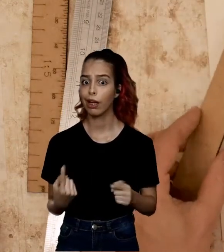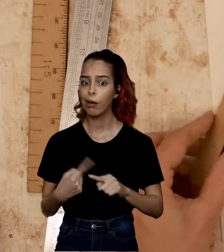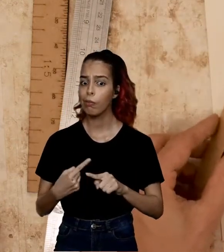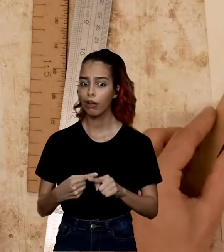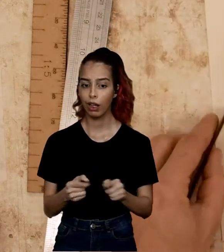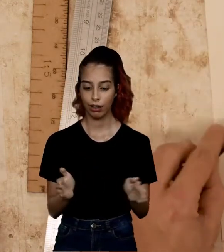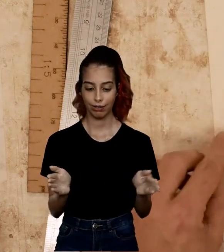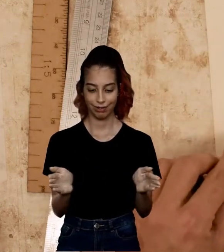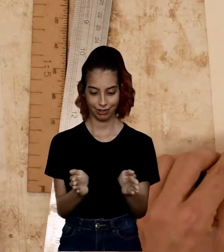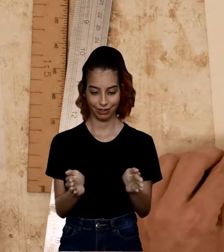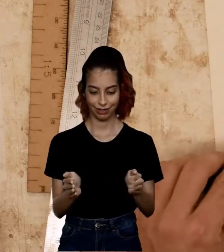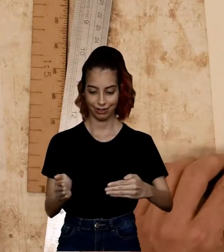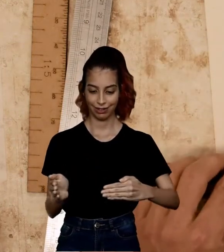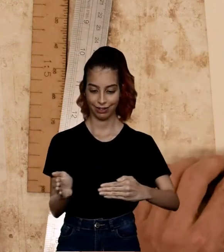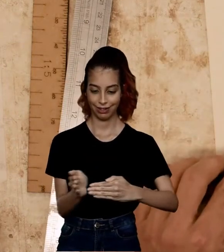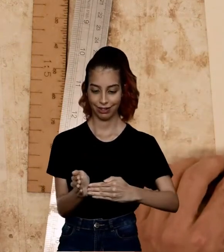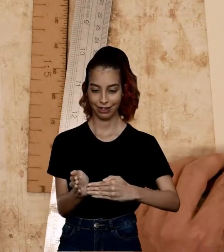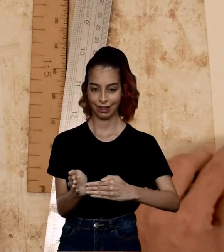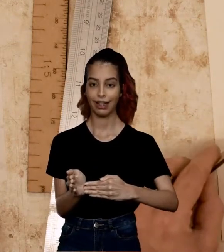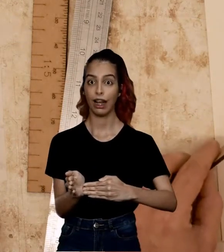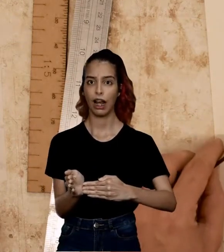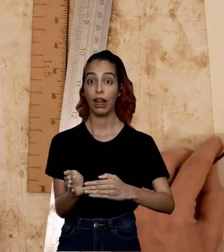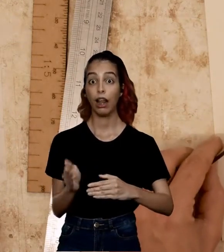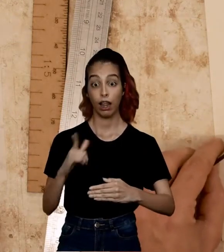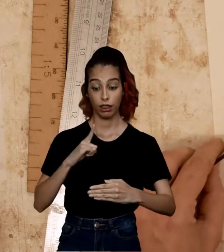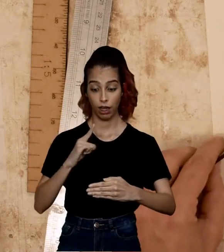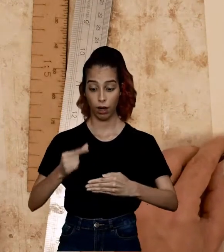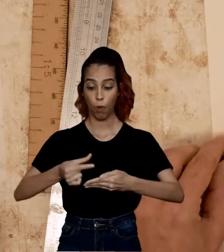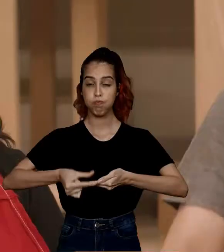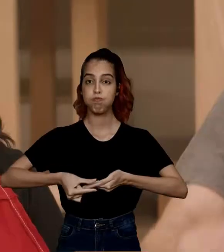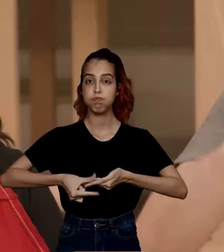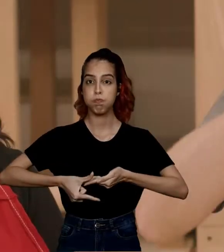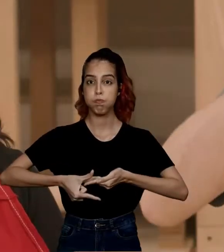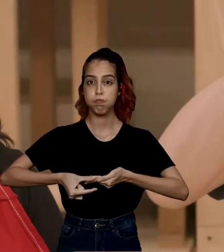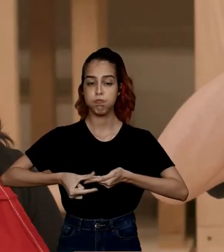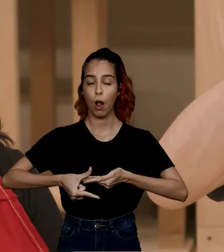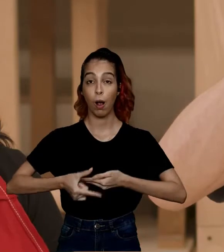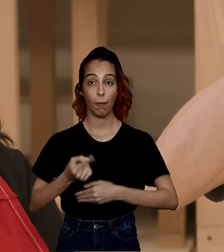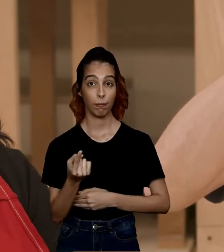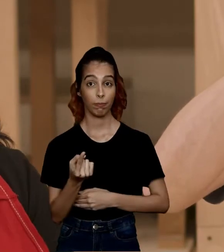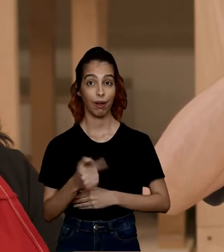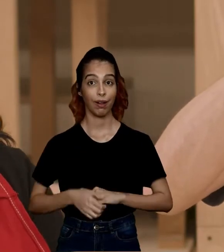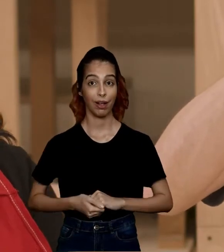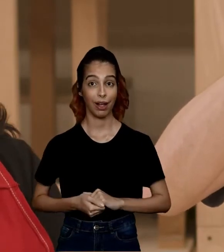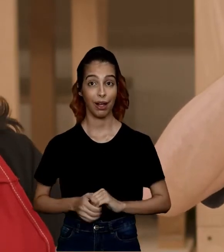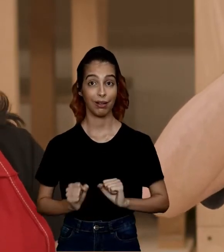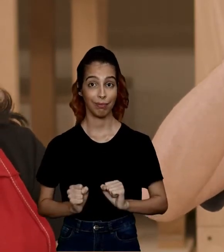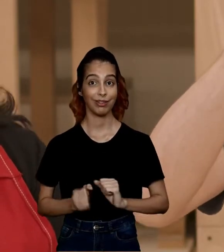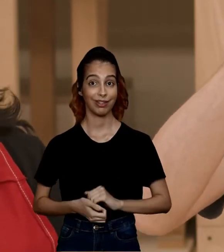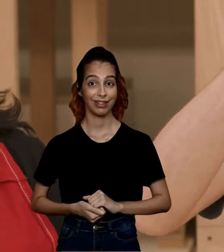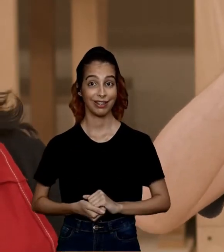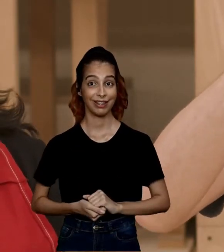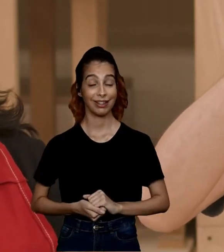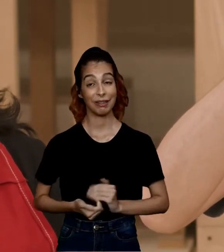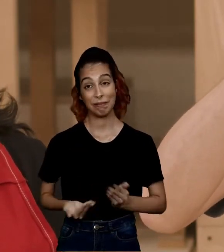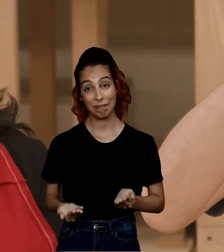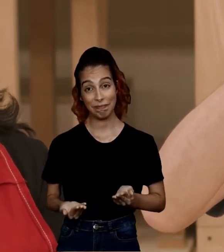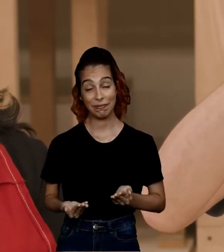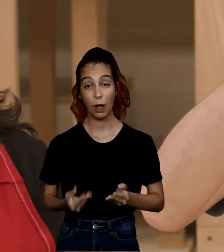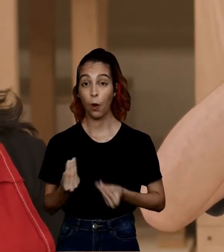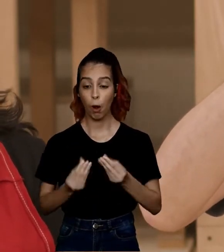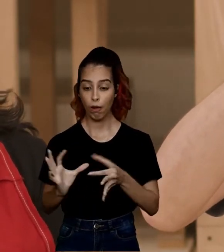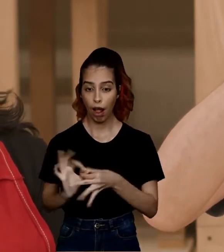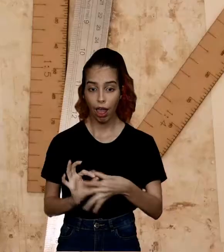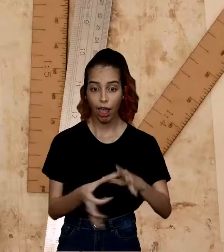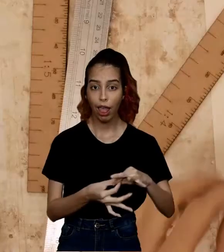une a caixa, o material tem espessura, então ele pode se unir assim ou